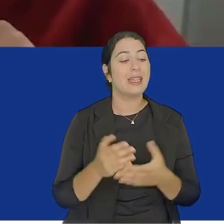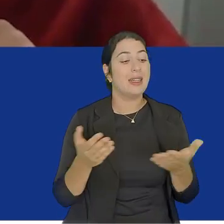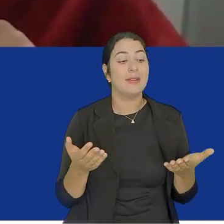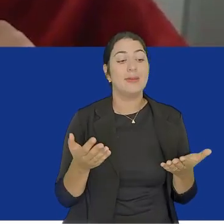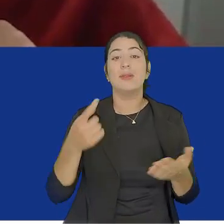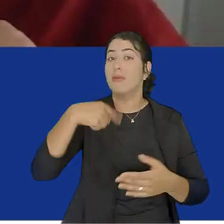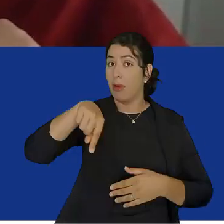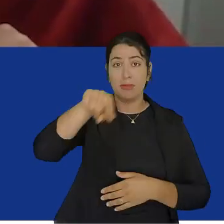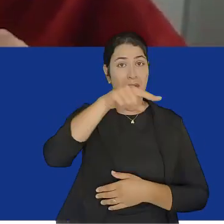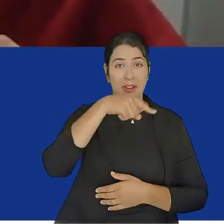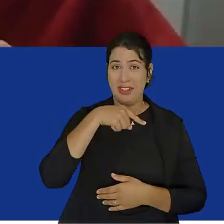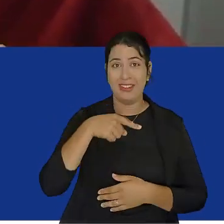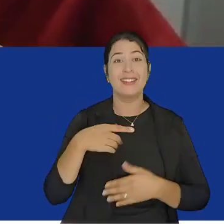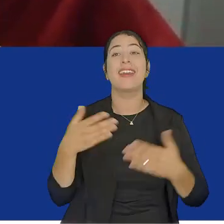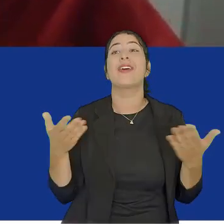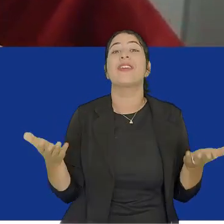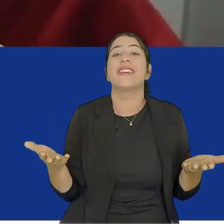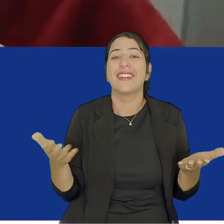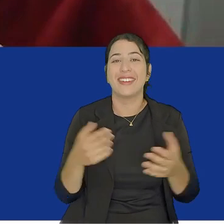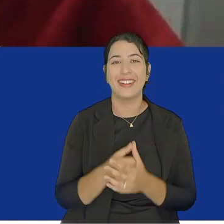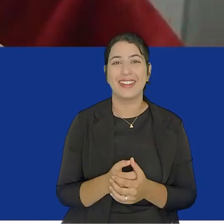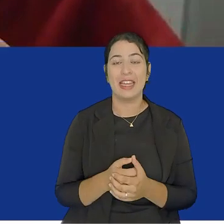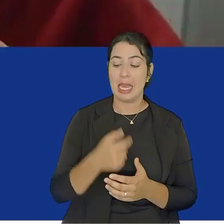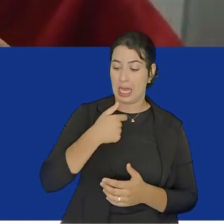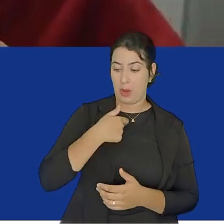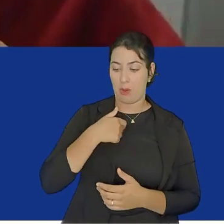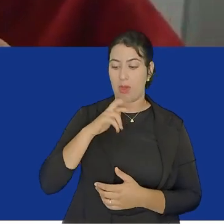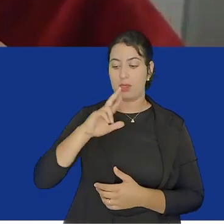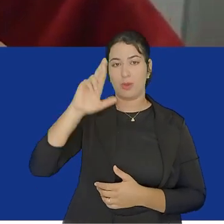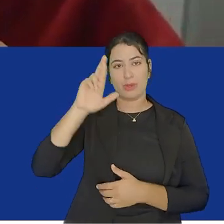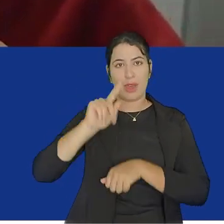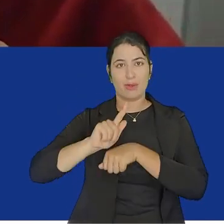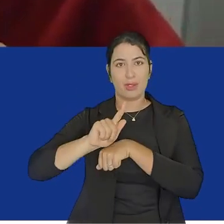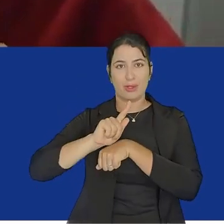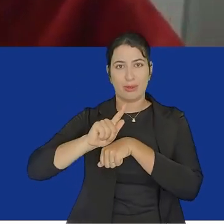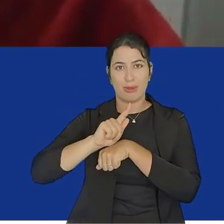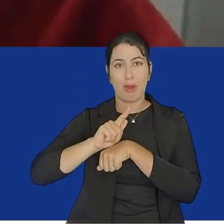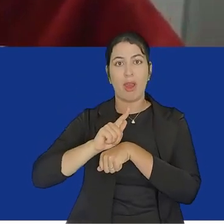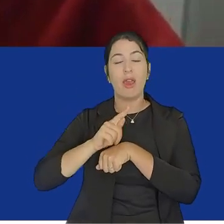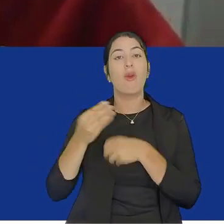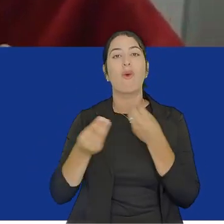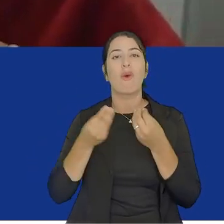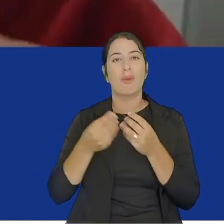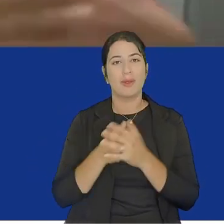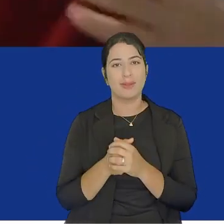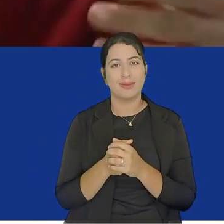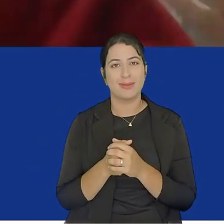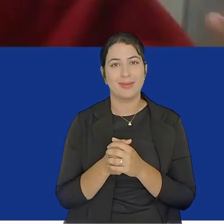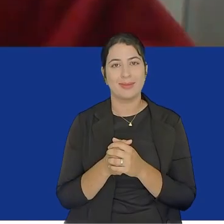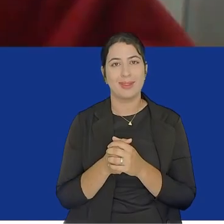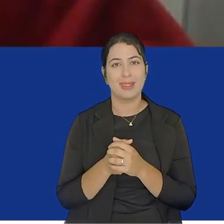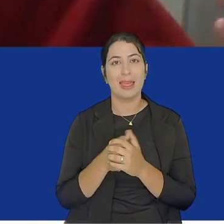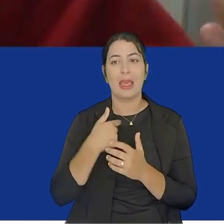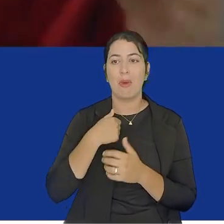nós. E agora eu, como gestora, como eu vou lidar com isso? Como é que eu vou agora